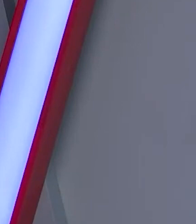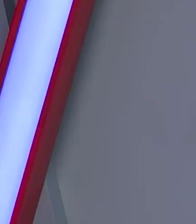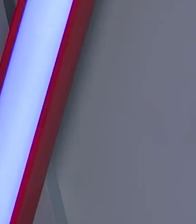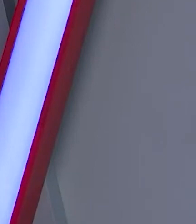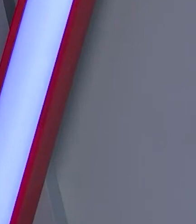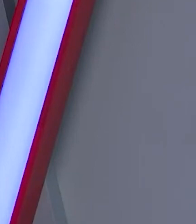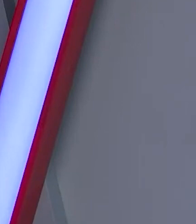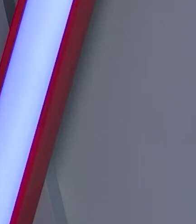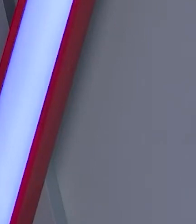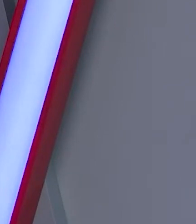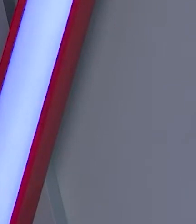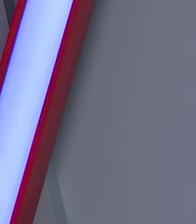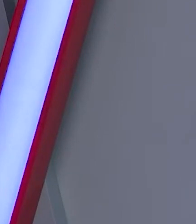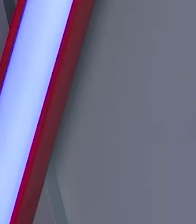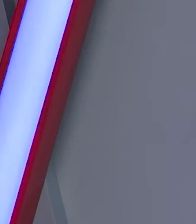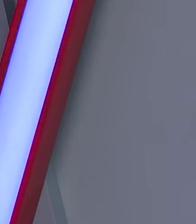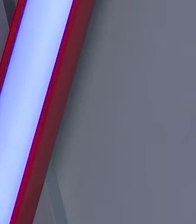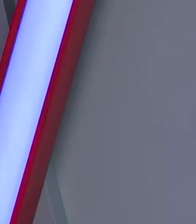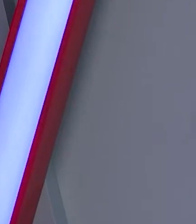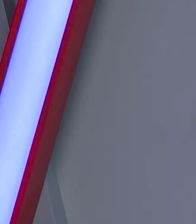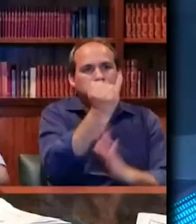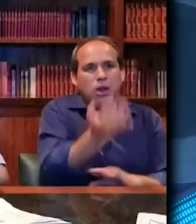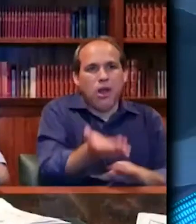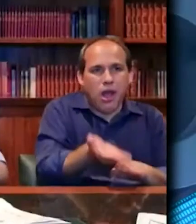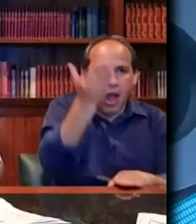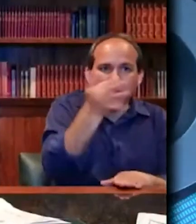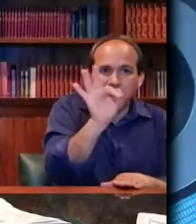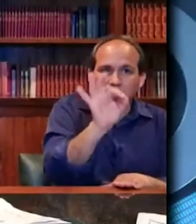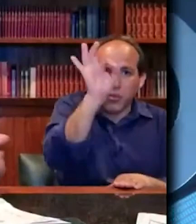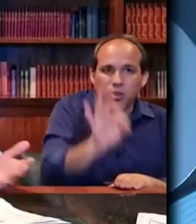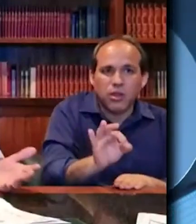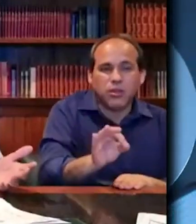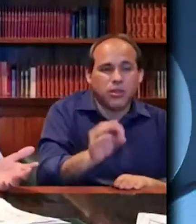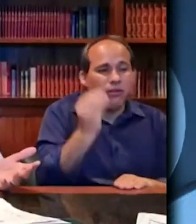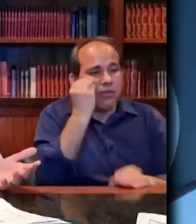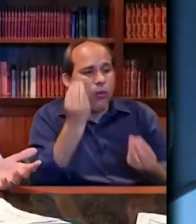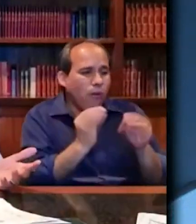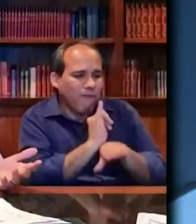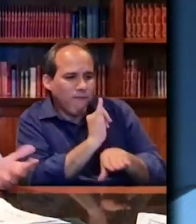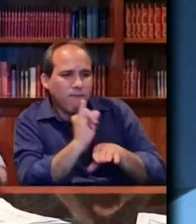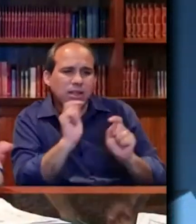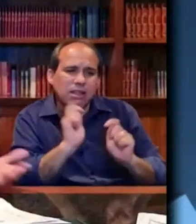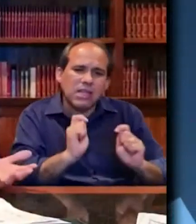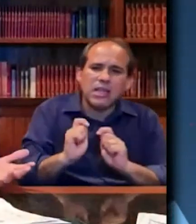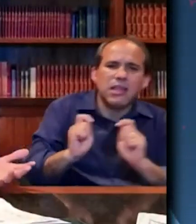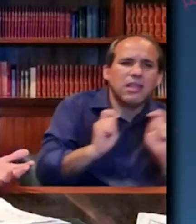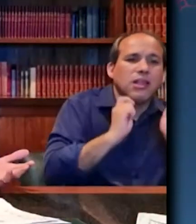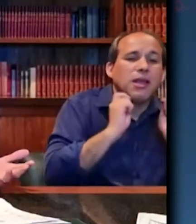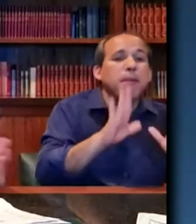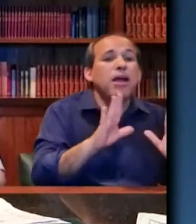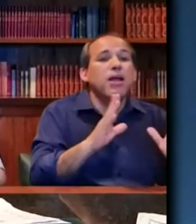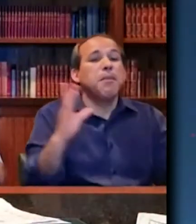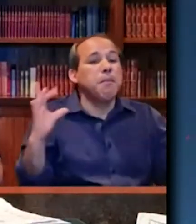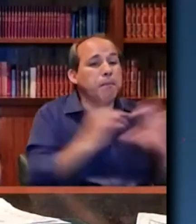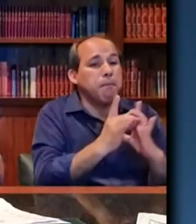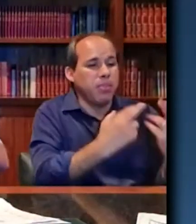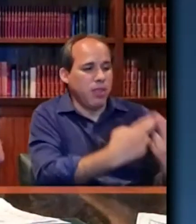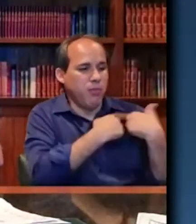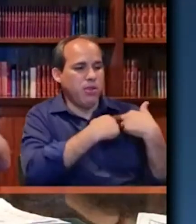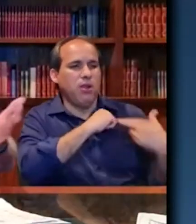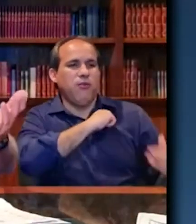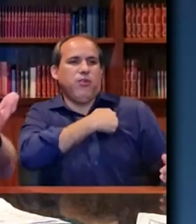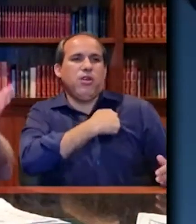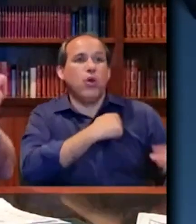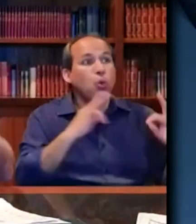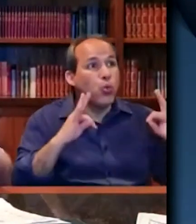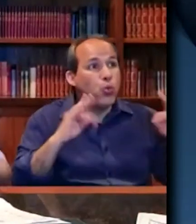extremamente econômica, independentemente da pandemia, poderia ter feito reformas, poderia ter feito privatizações. Há quem concorde, há quem discorde